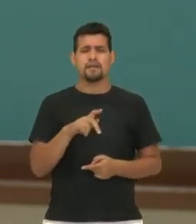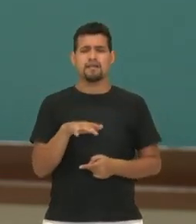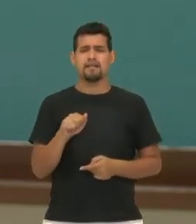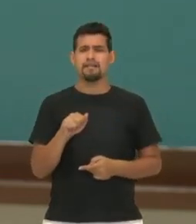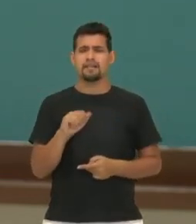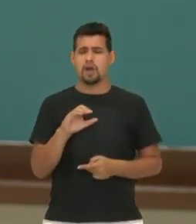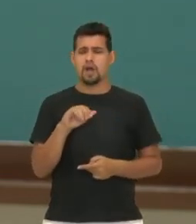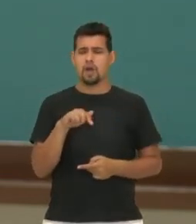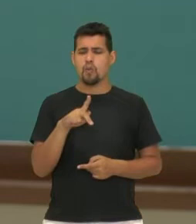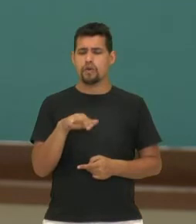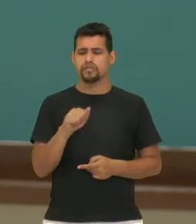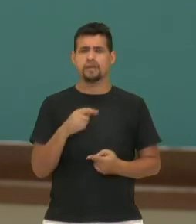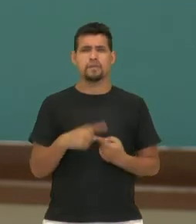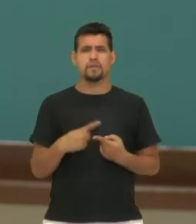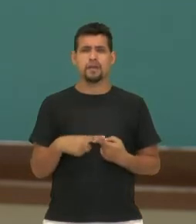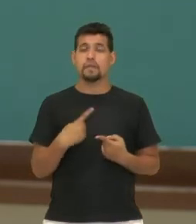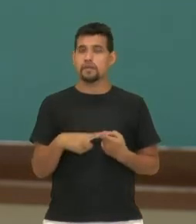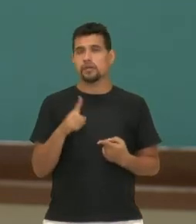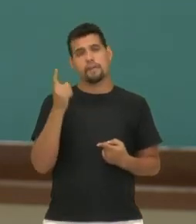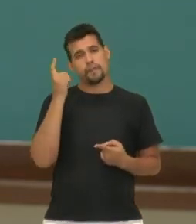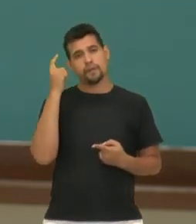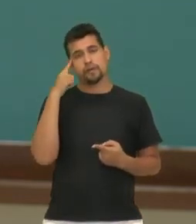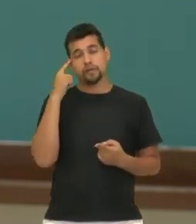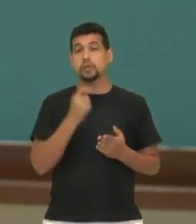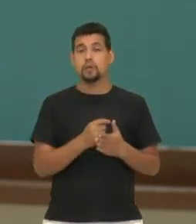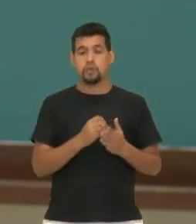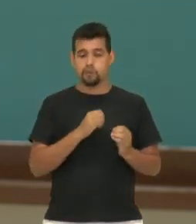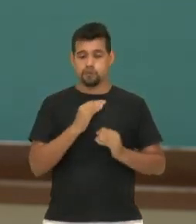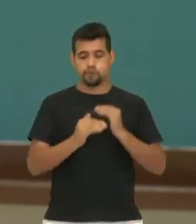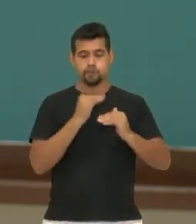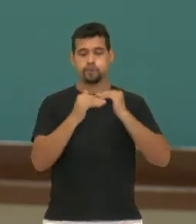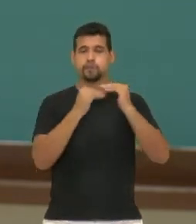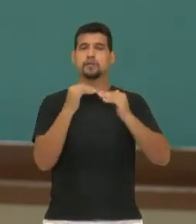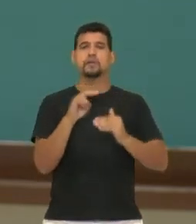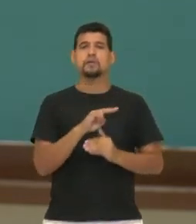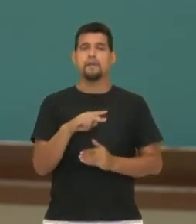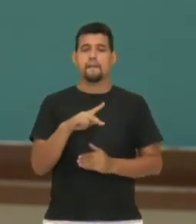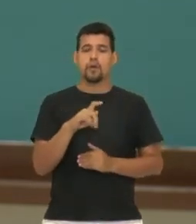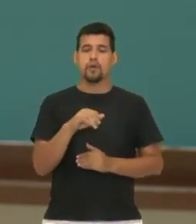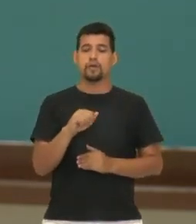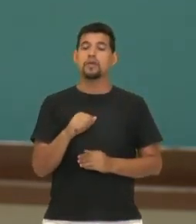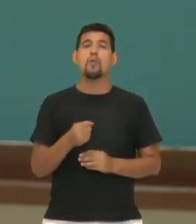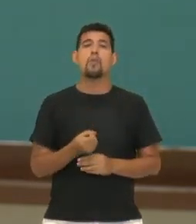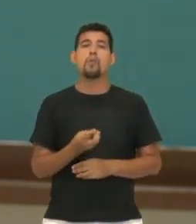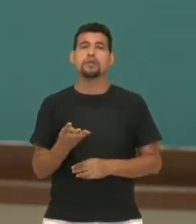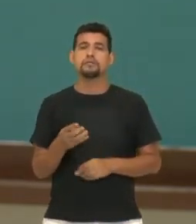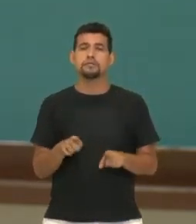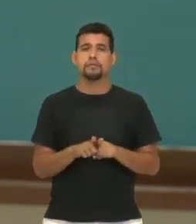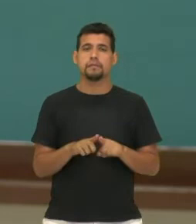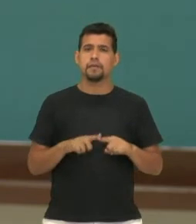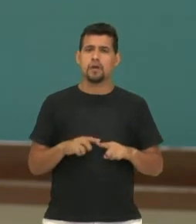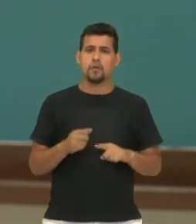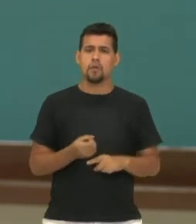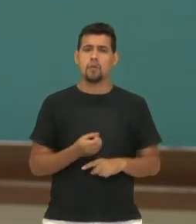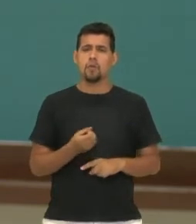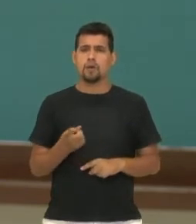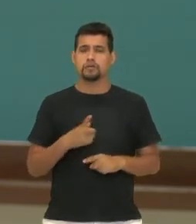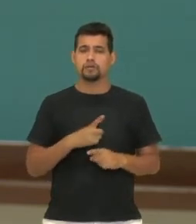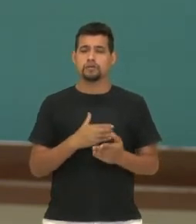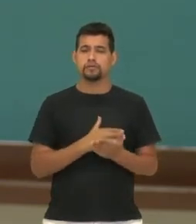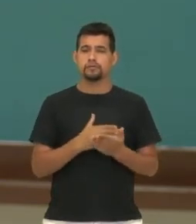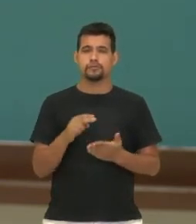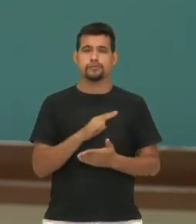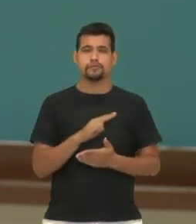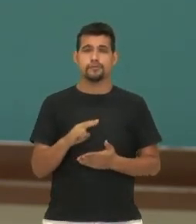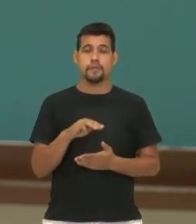quântica? Porque ele pensou na emissão aos pacotes, ele chamou esses pacotes de quanto. Aí o quanto deu origem ao